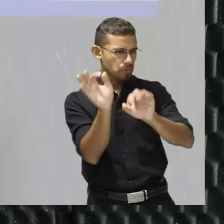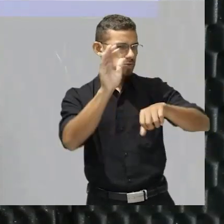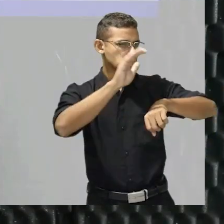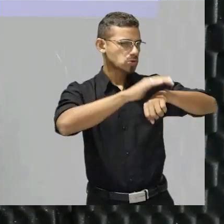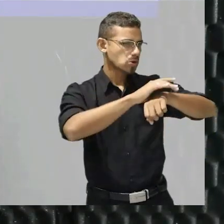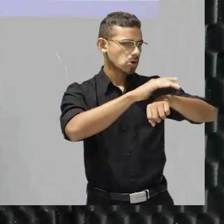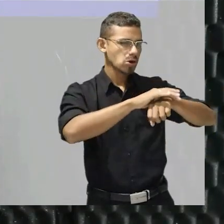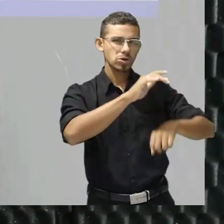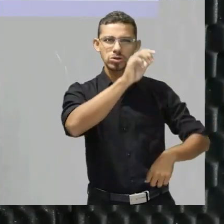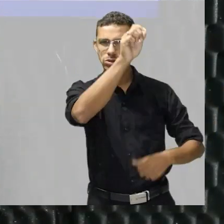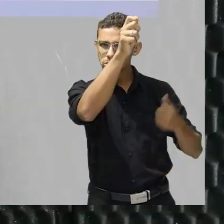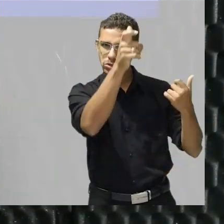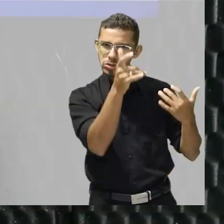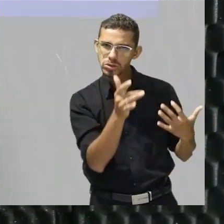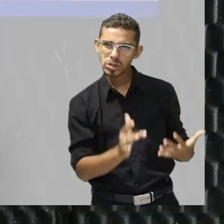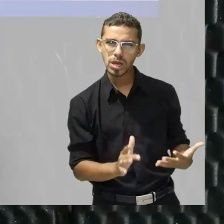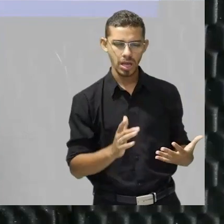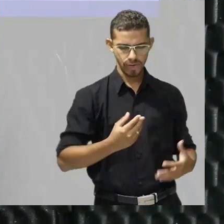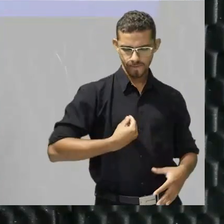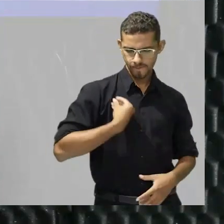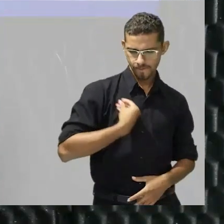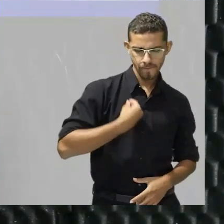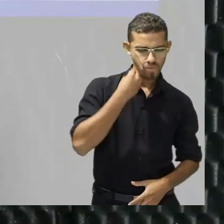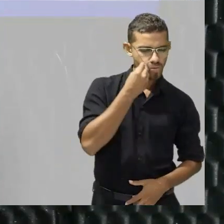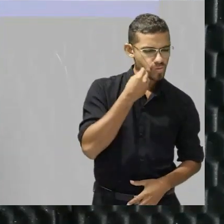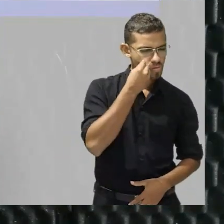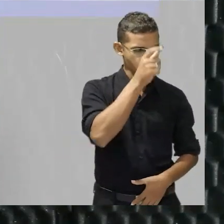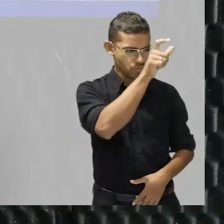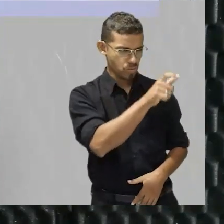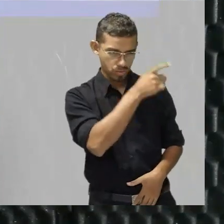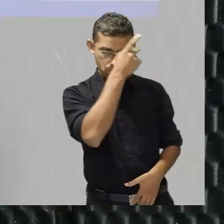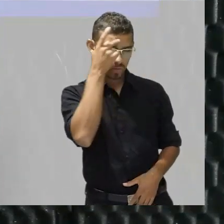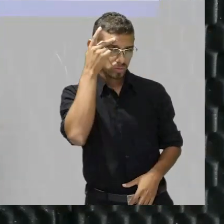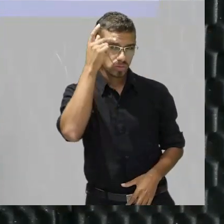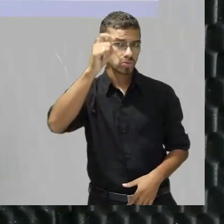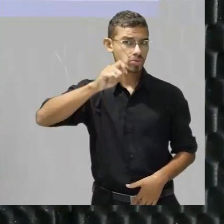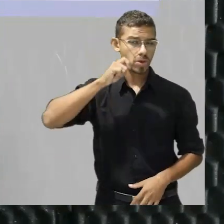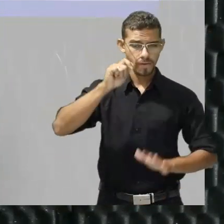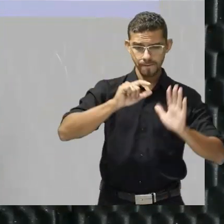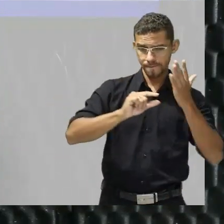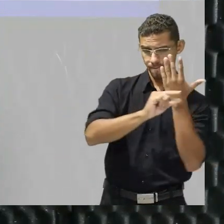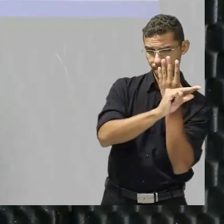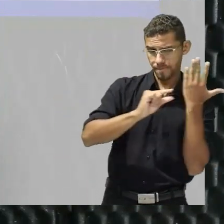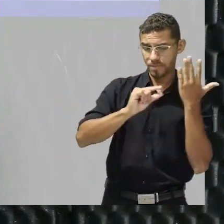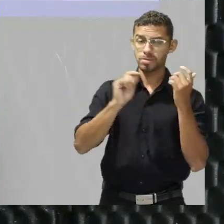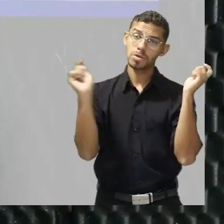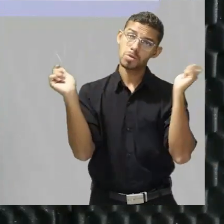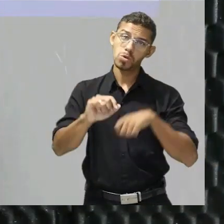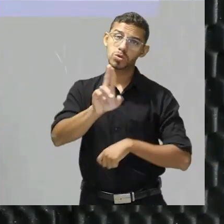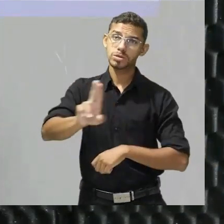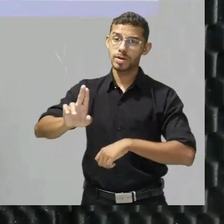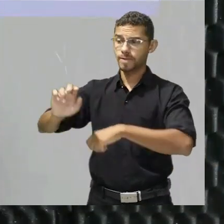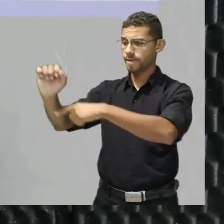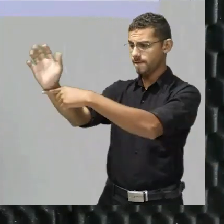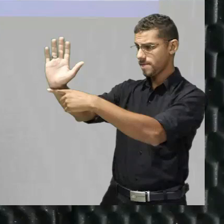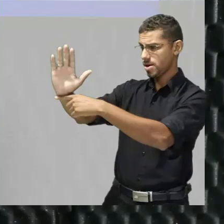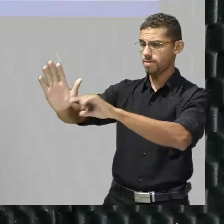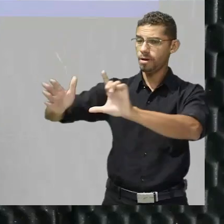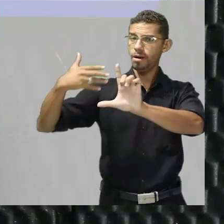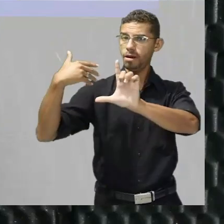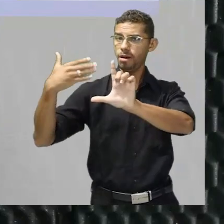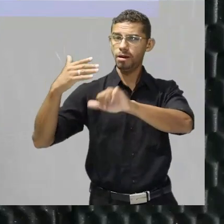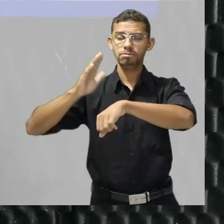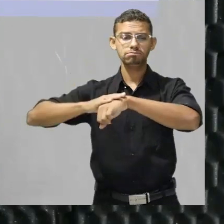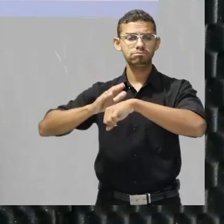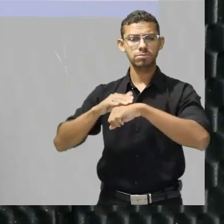diversificando as fontes de vocês claro que vocês podem utilizar aquilo que está mais próximo de vocês como Filmes séries os